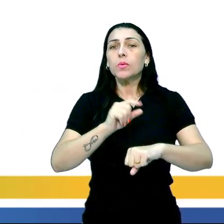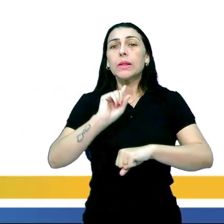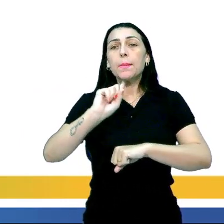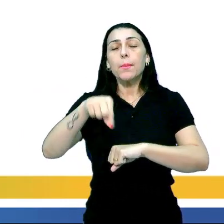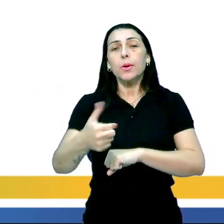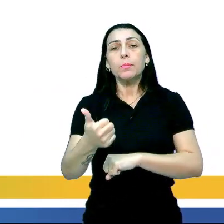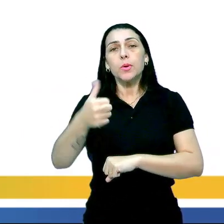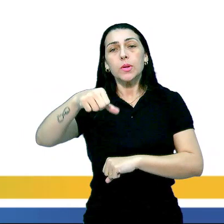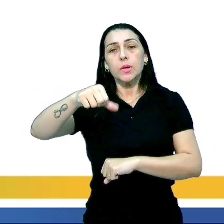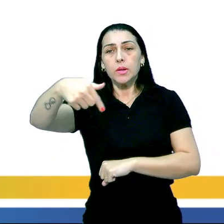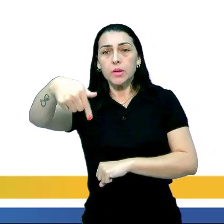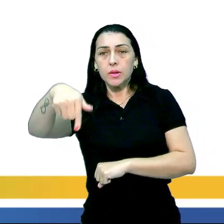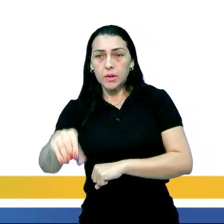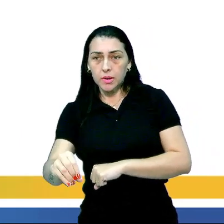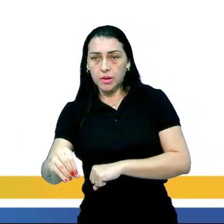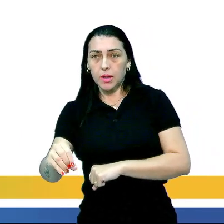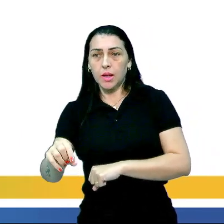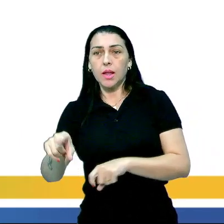período